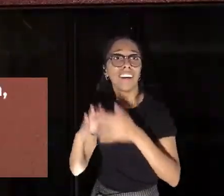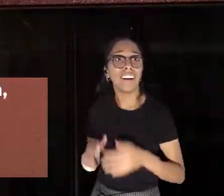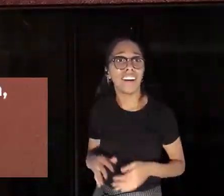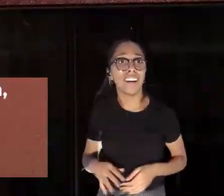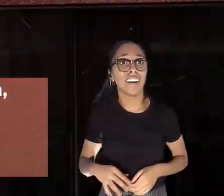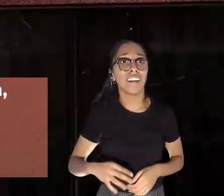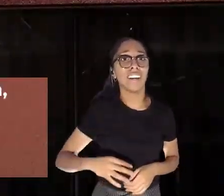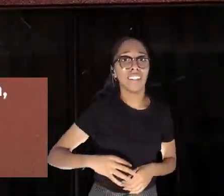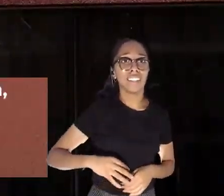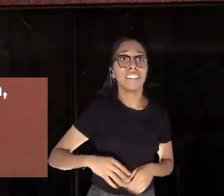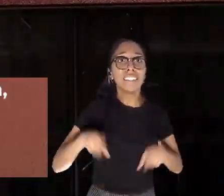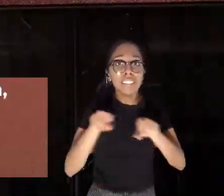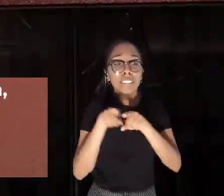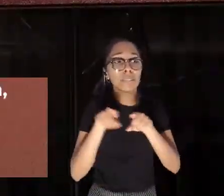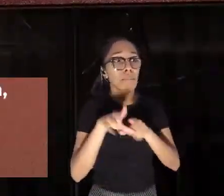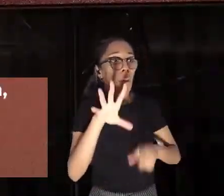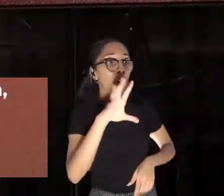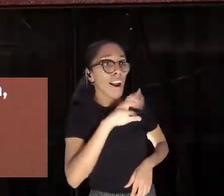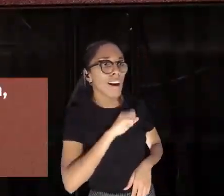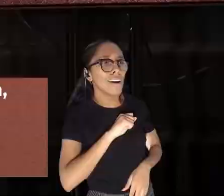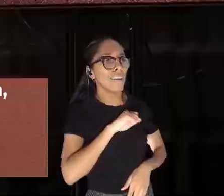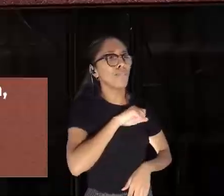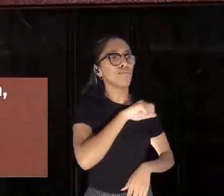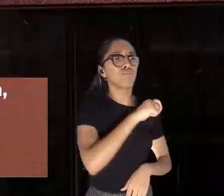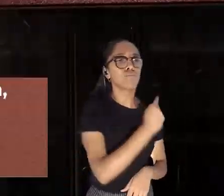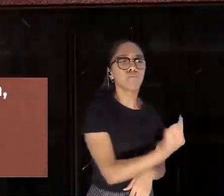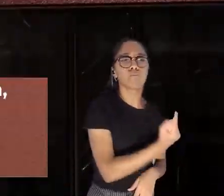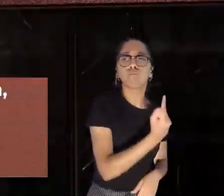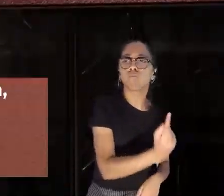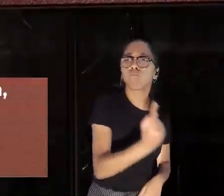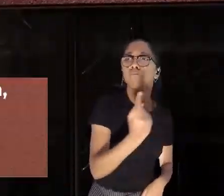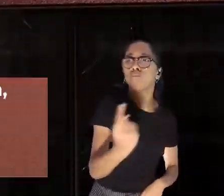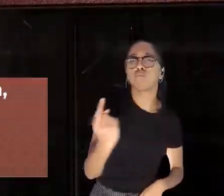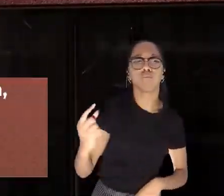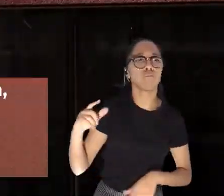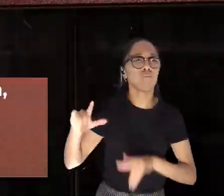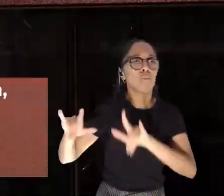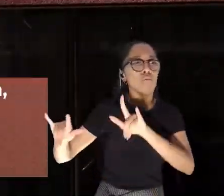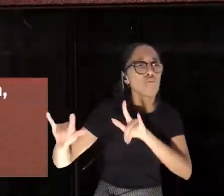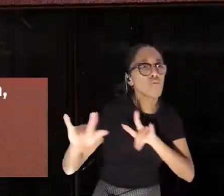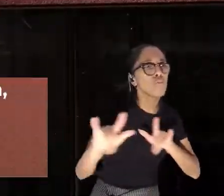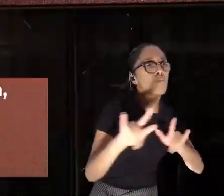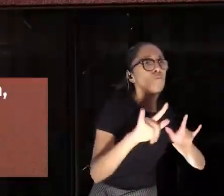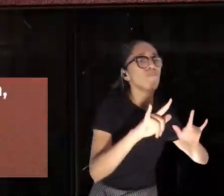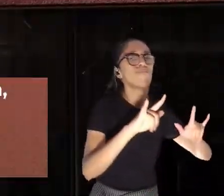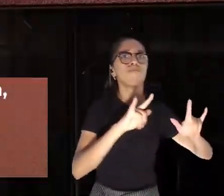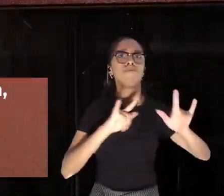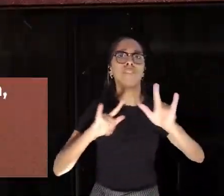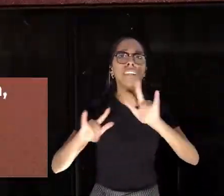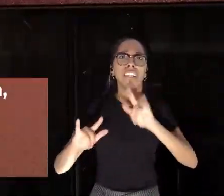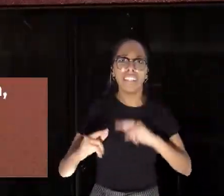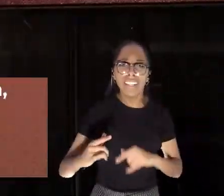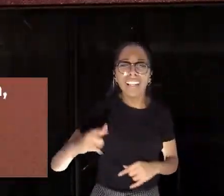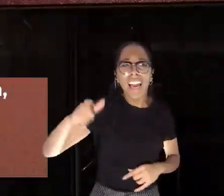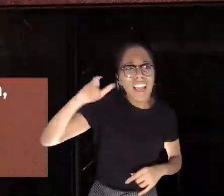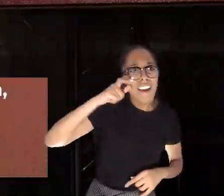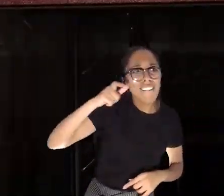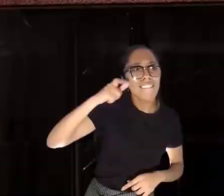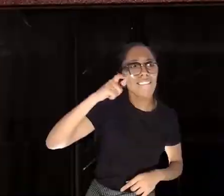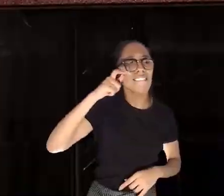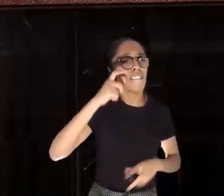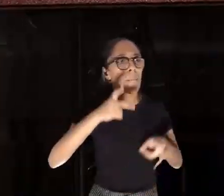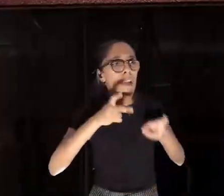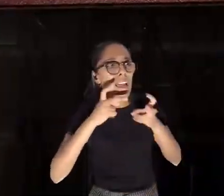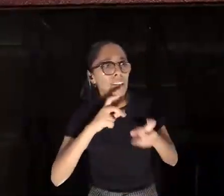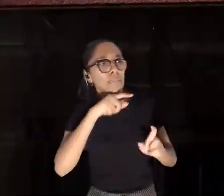amam, dos que foram chamados de acordo com o seu propósito. Ele assiste a sua fraqueza, ele assiste a sua tristeza, e